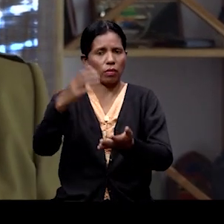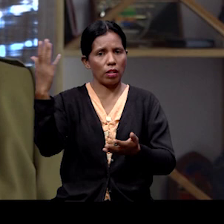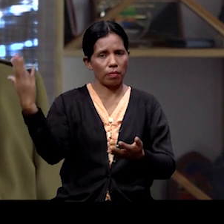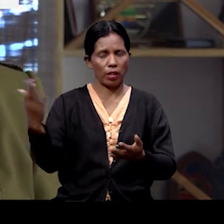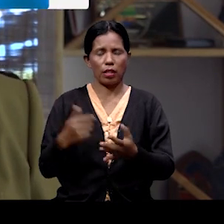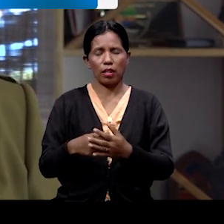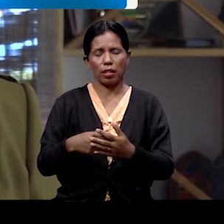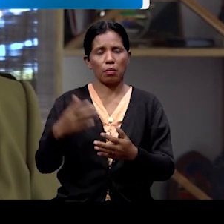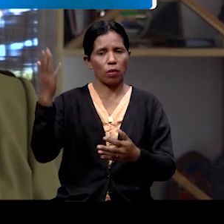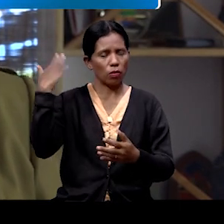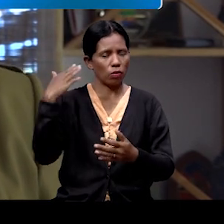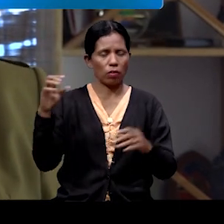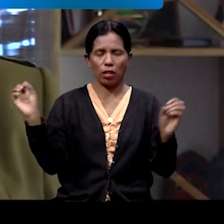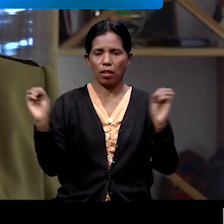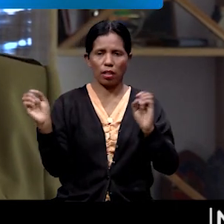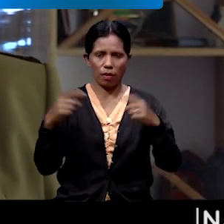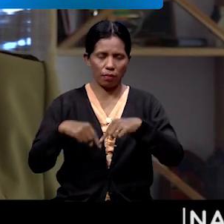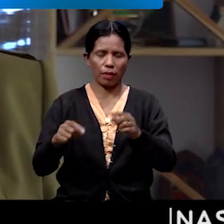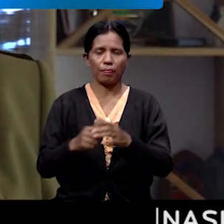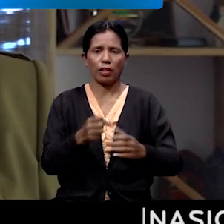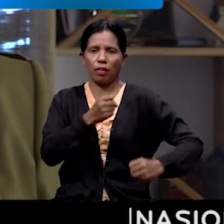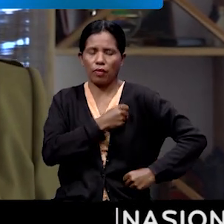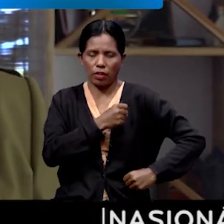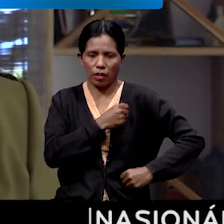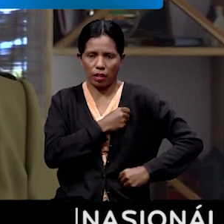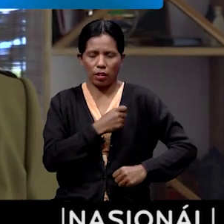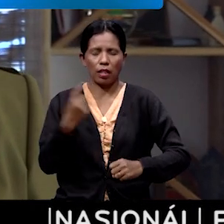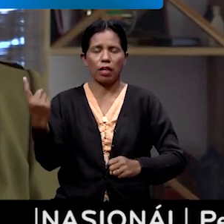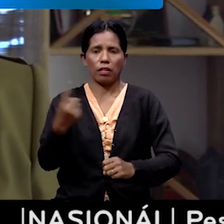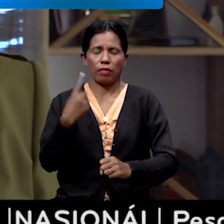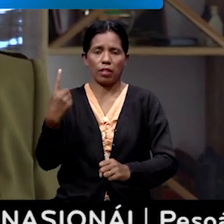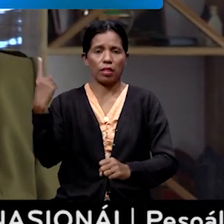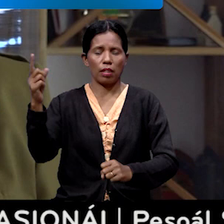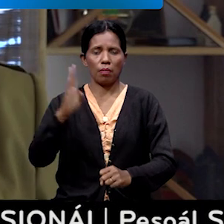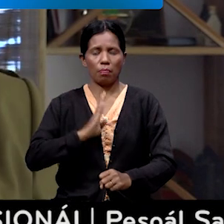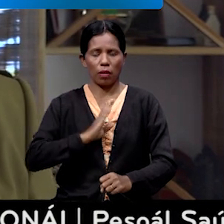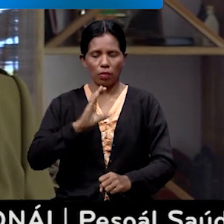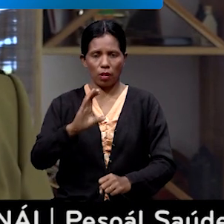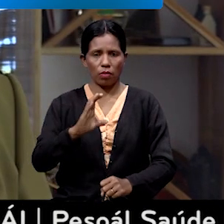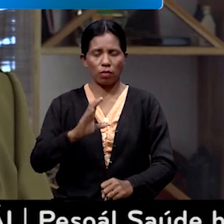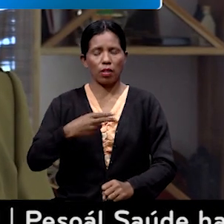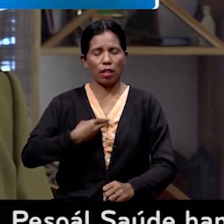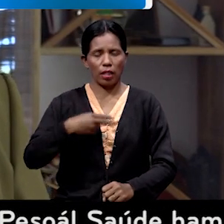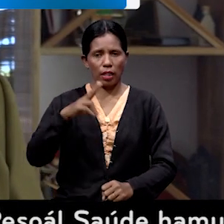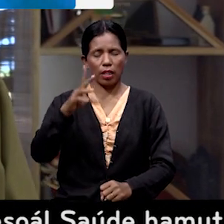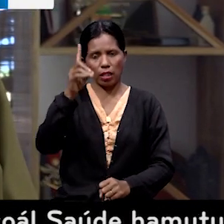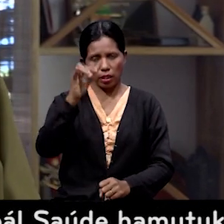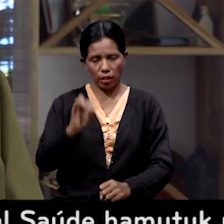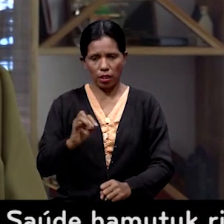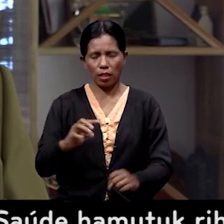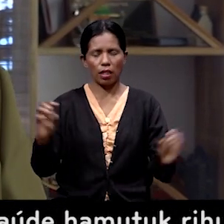antes nunca ba. FDTL ia de Baucau, Metinaro, Dili. Nunca